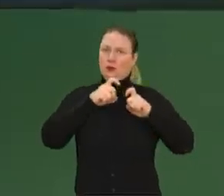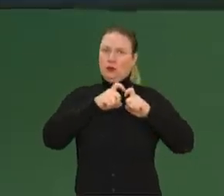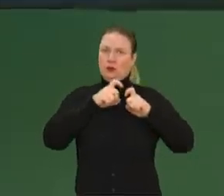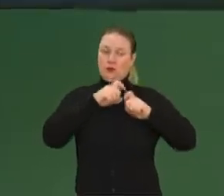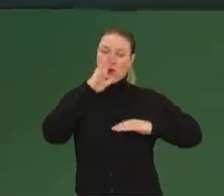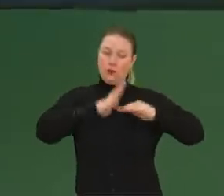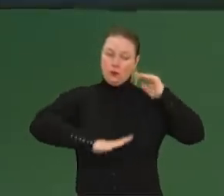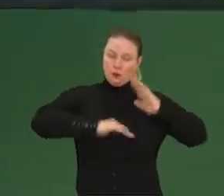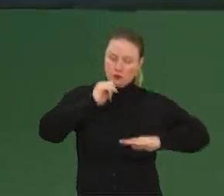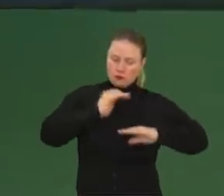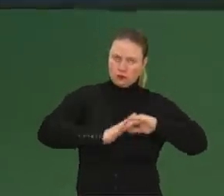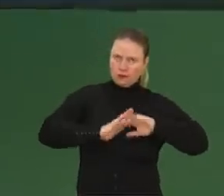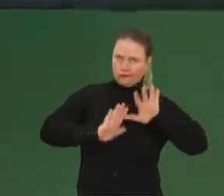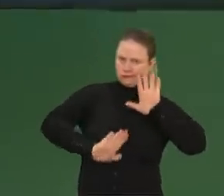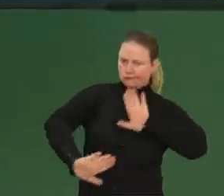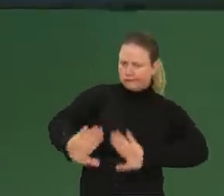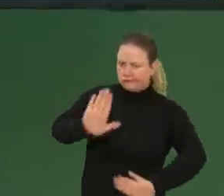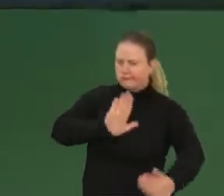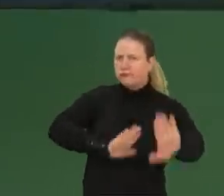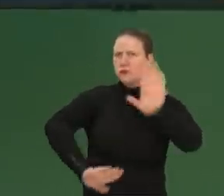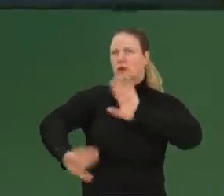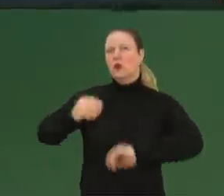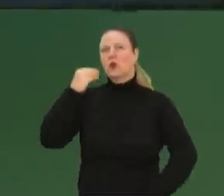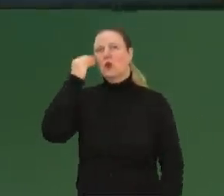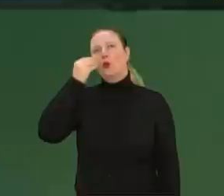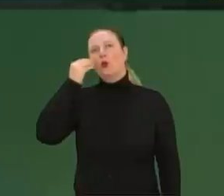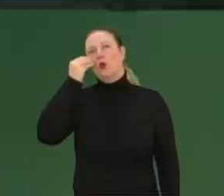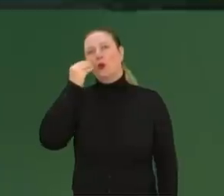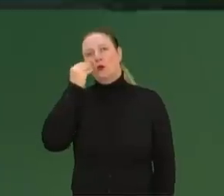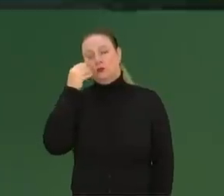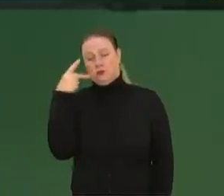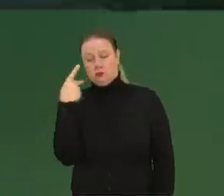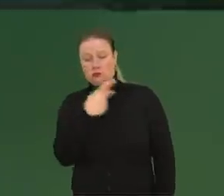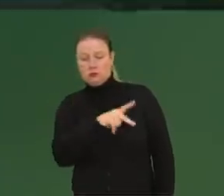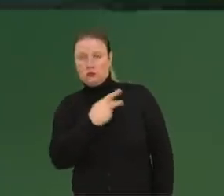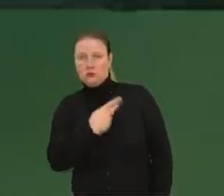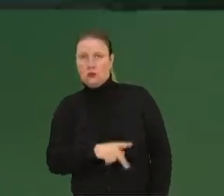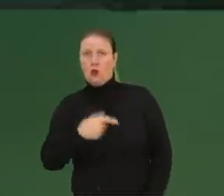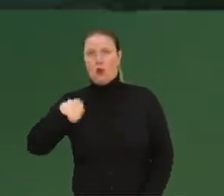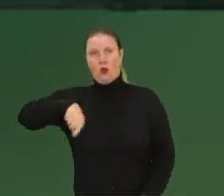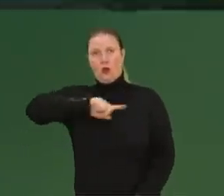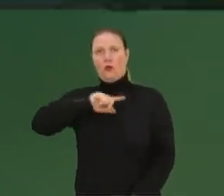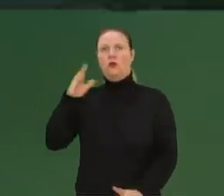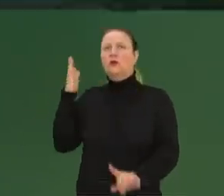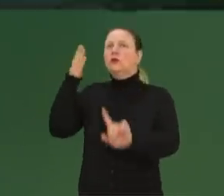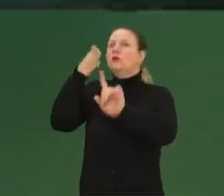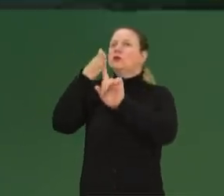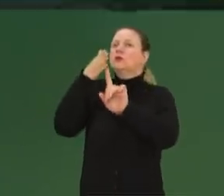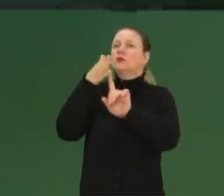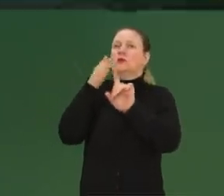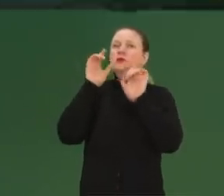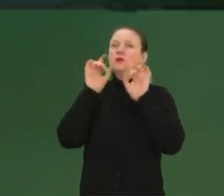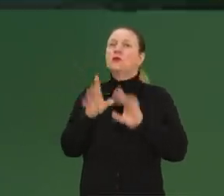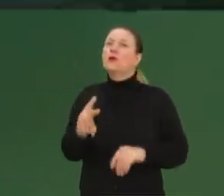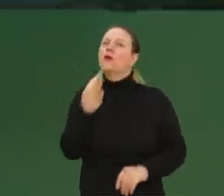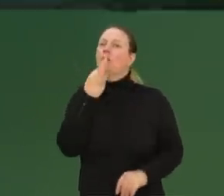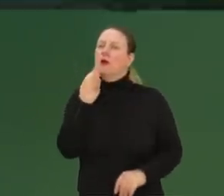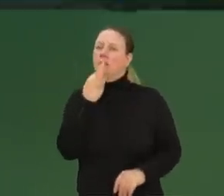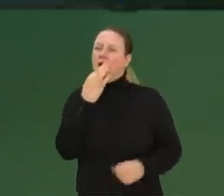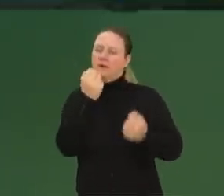muito cuidado, né? Com toda a experiência dele, tá? Então, o nosso objetivo é conhecer alguns elementos desse exame. Vamos